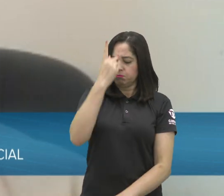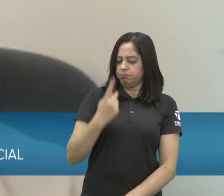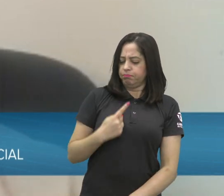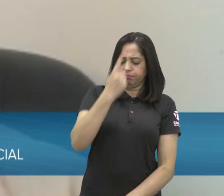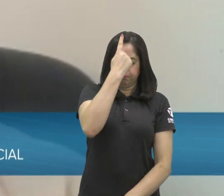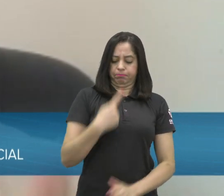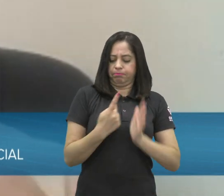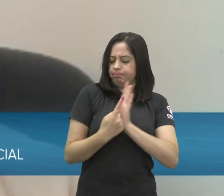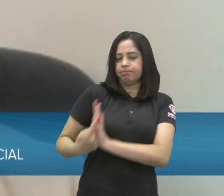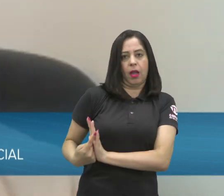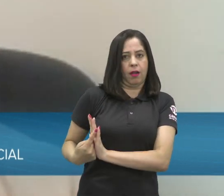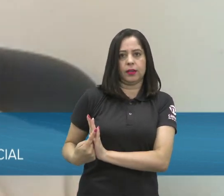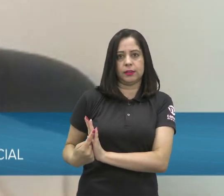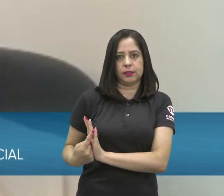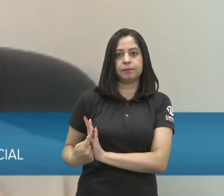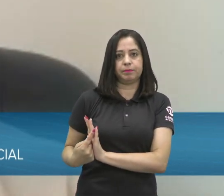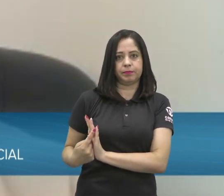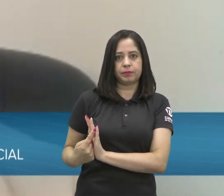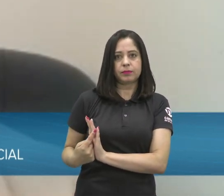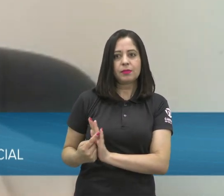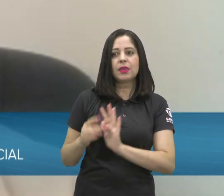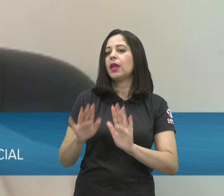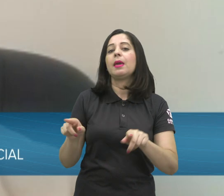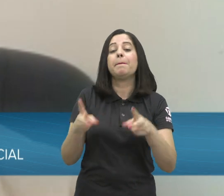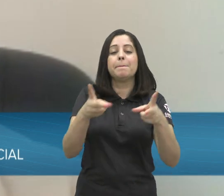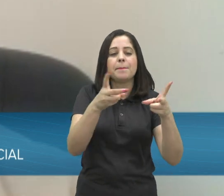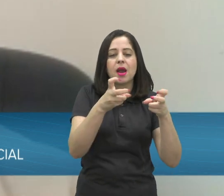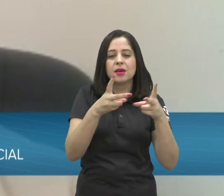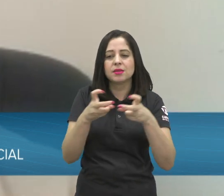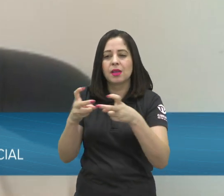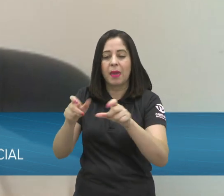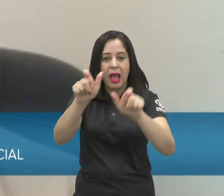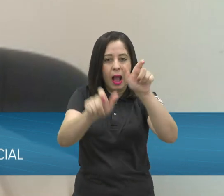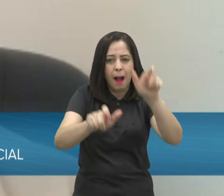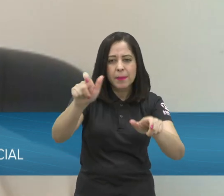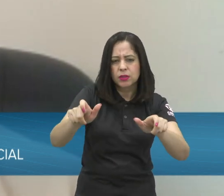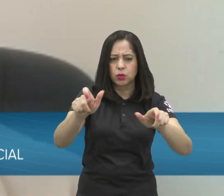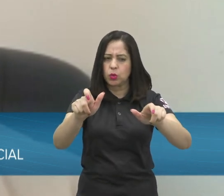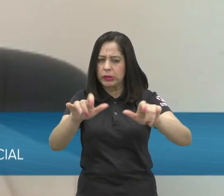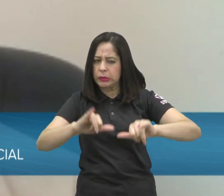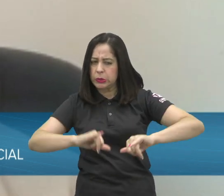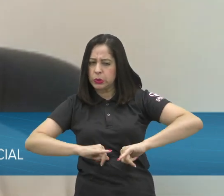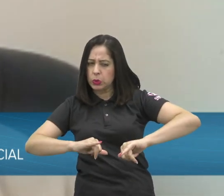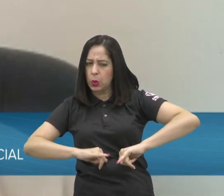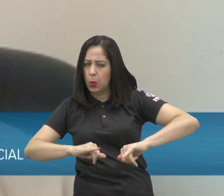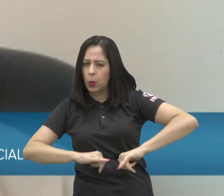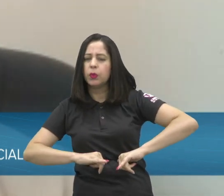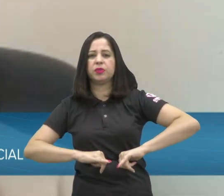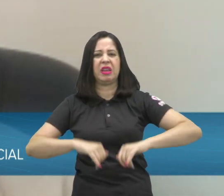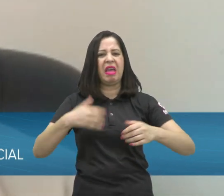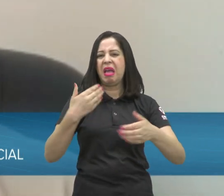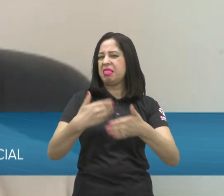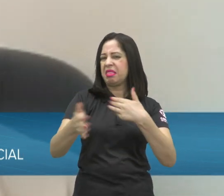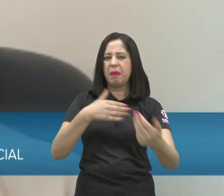mesmos, claro que também individualidade é muito importante, óbvio, mas reconhecendo o outro, que também existe um sofrimento, um outro ser humano